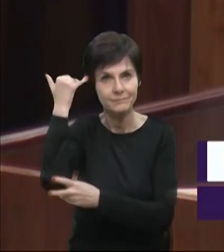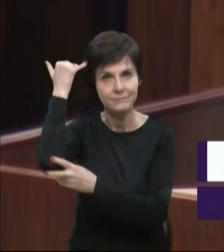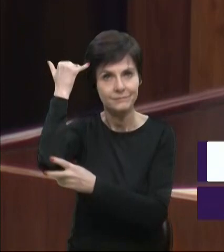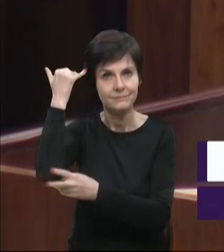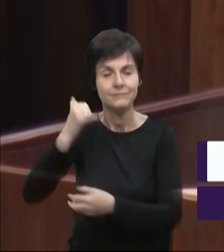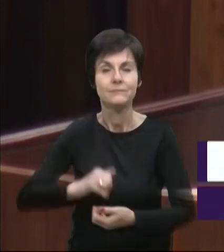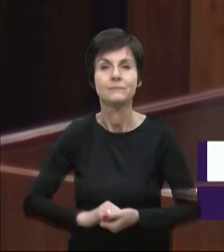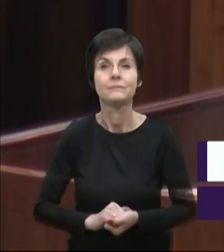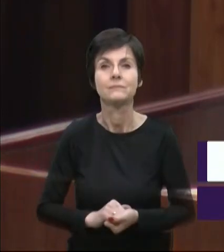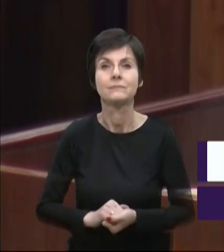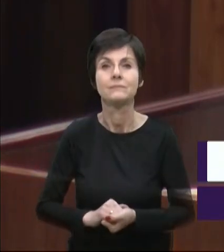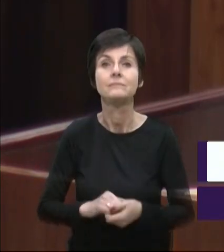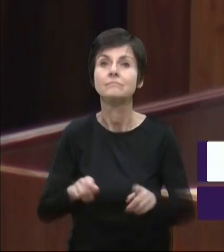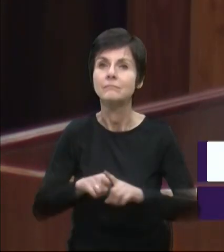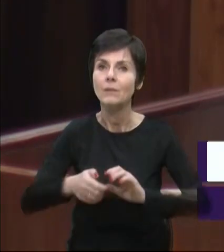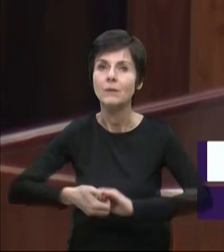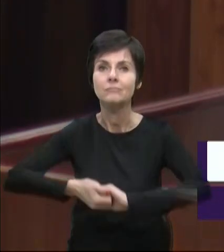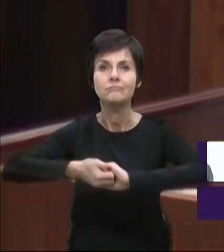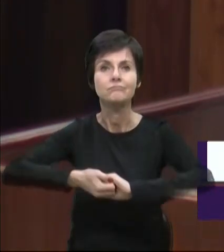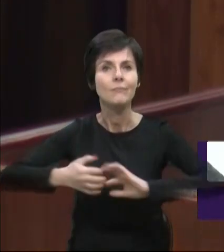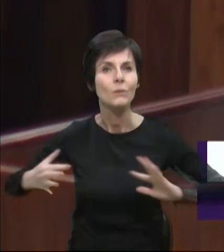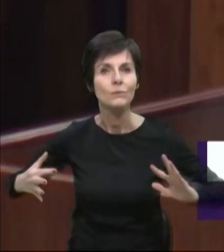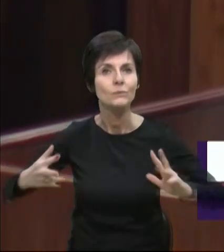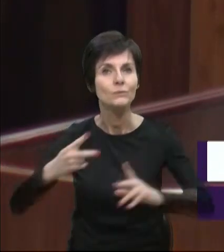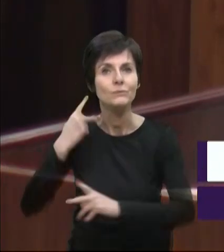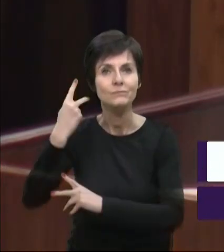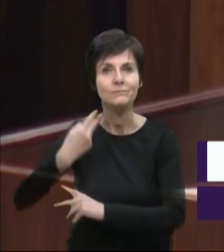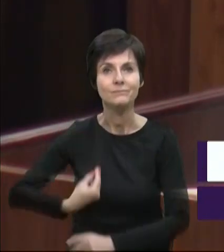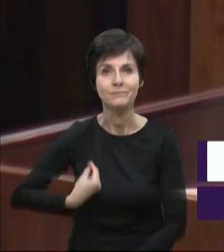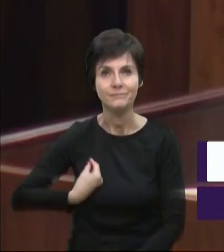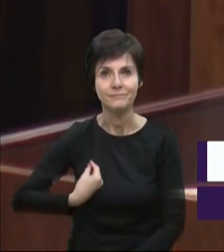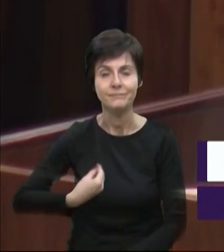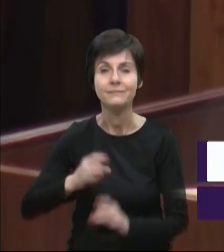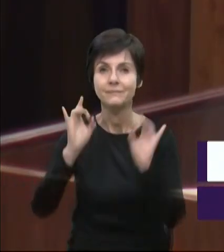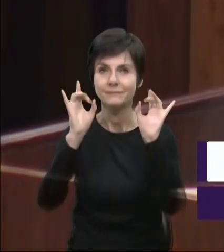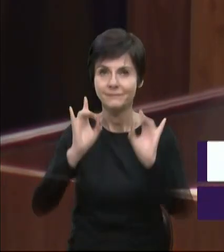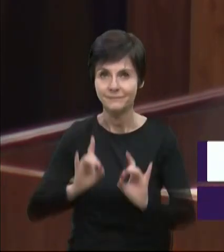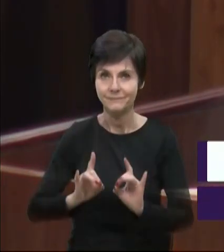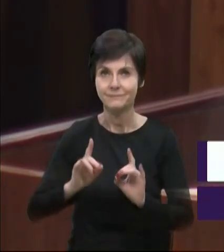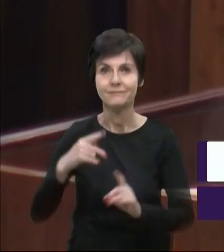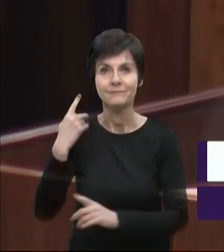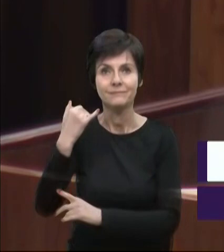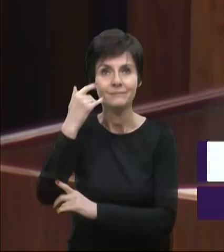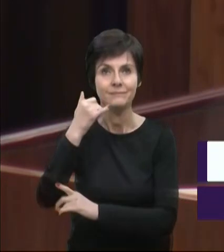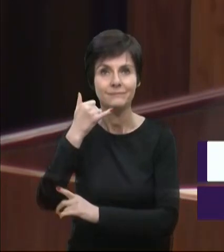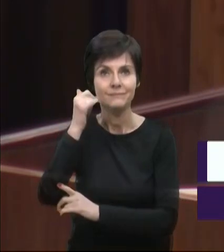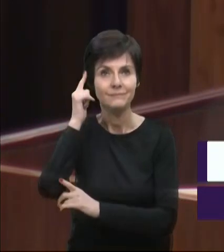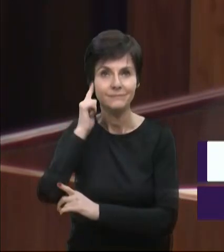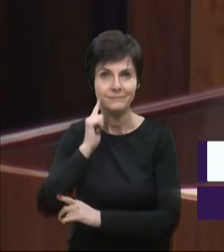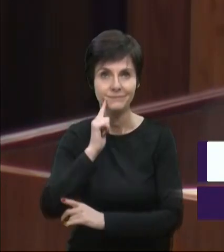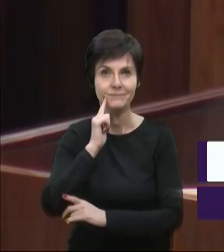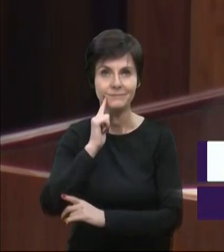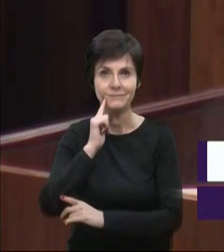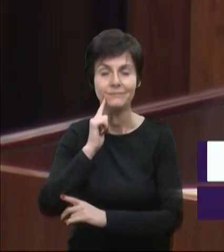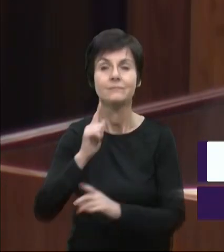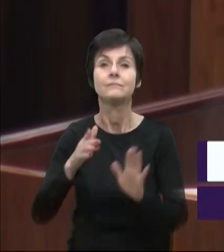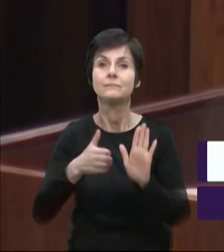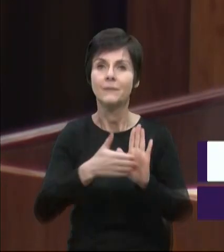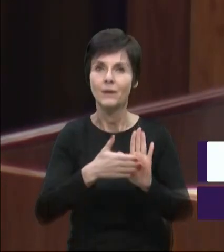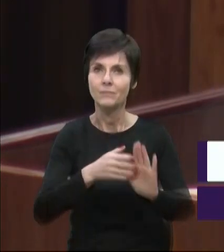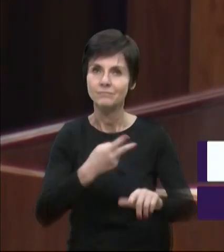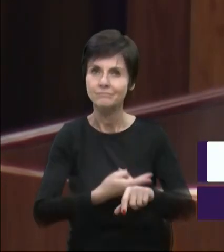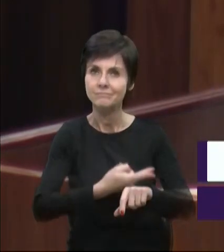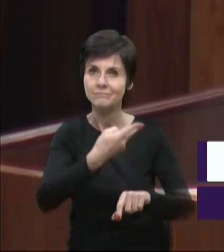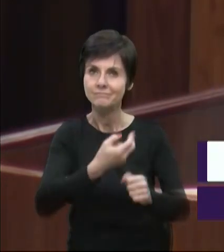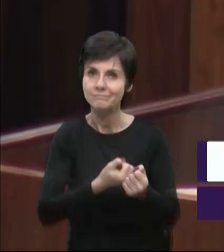D'Ambros, estendendo os cumprimentos a todos os vereadores da Casa, em especial o vereador Lucas Carinhato, proponente do prêmio, entrega